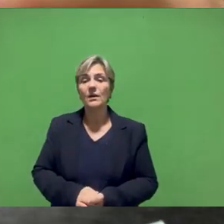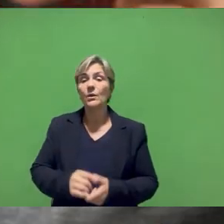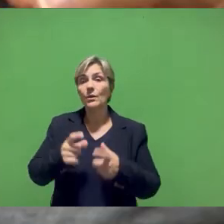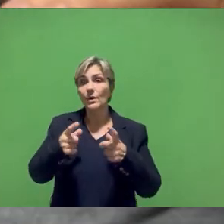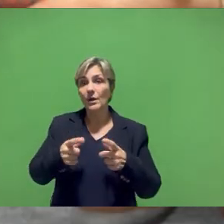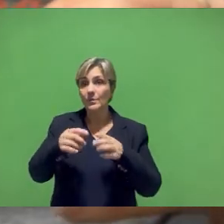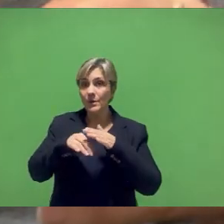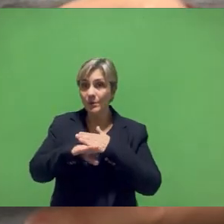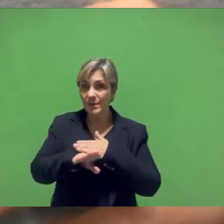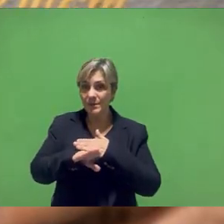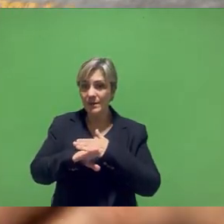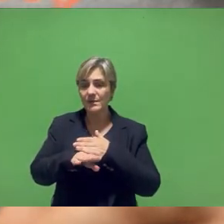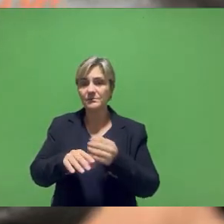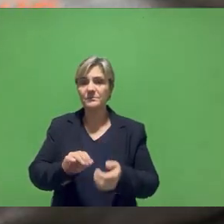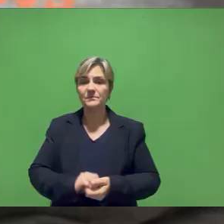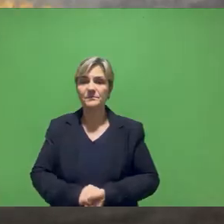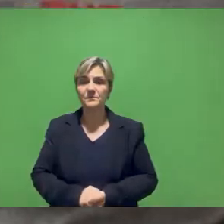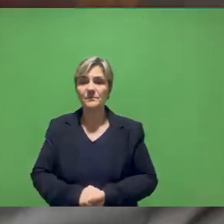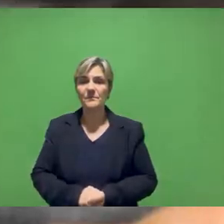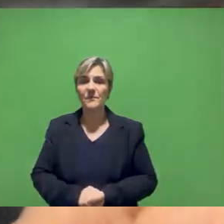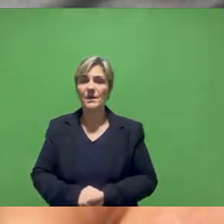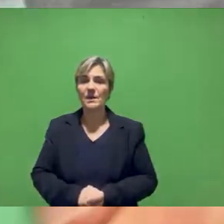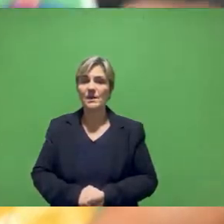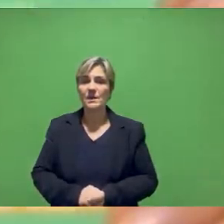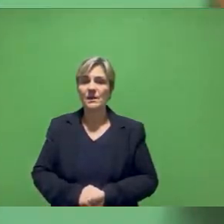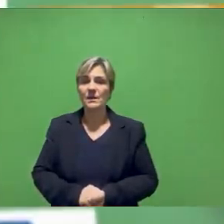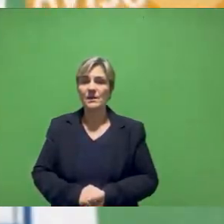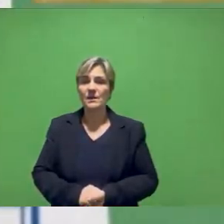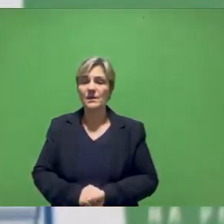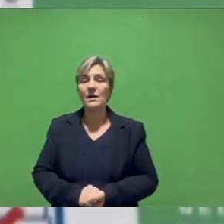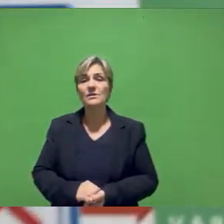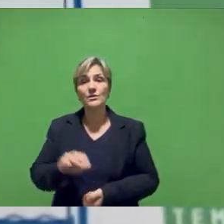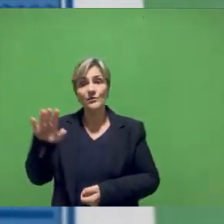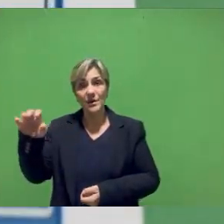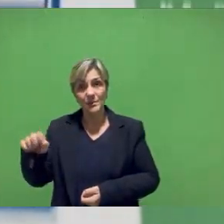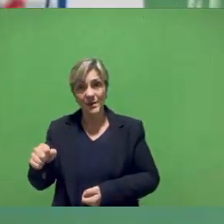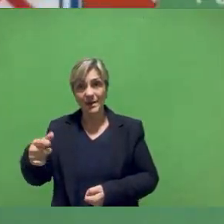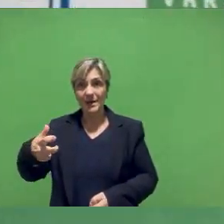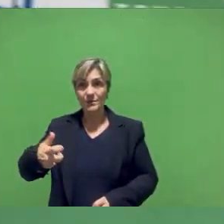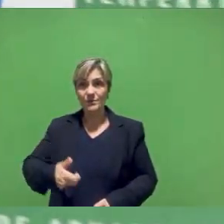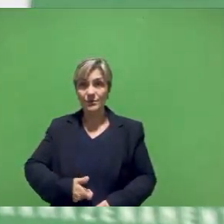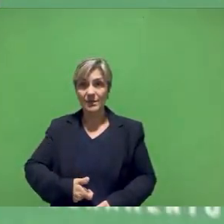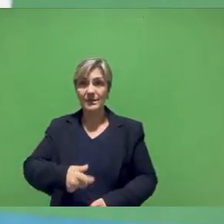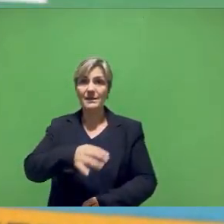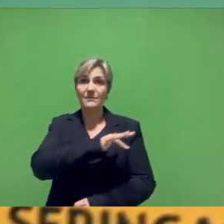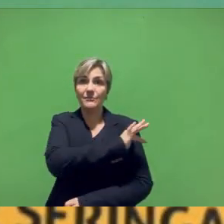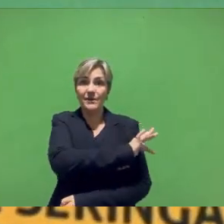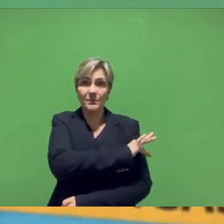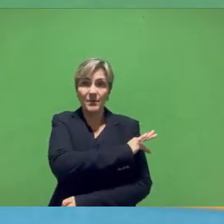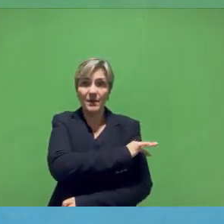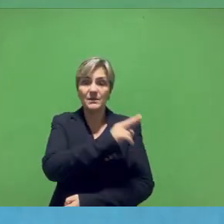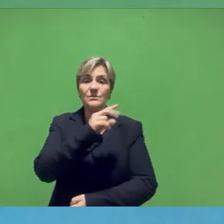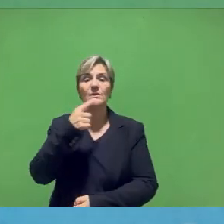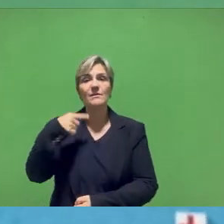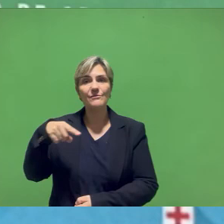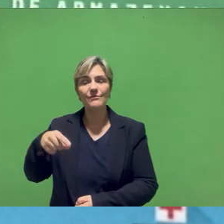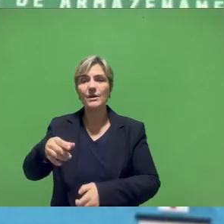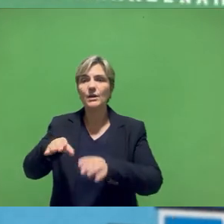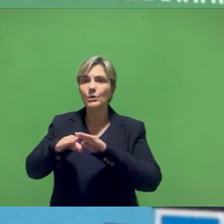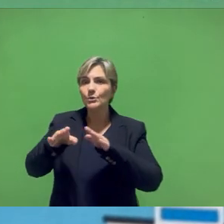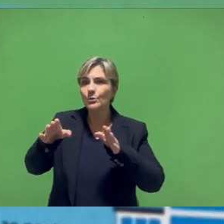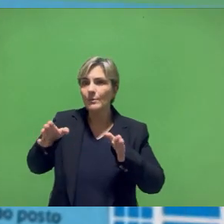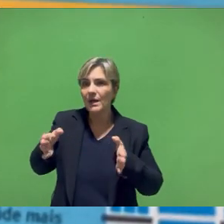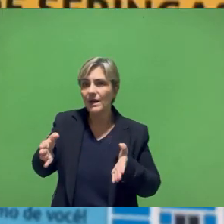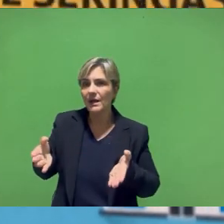Local de armazenamento. A gente vai buscar a insulina na farmácia levando um isopor